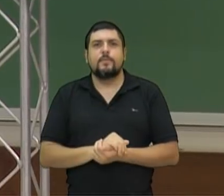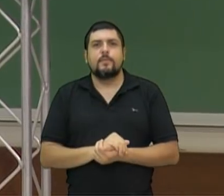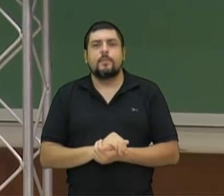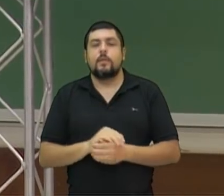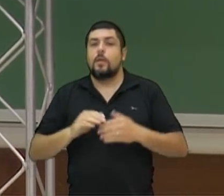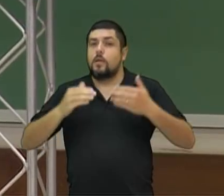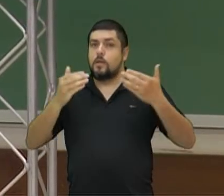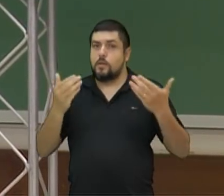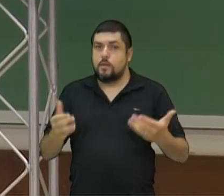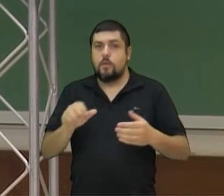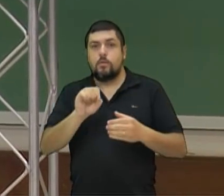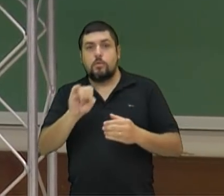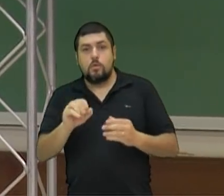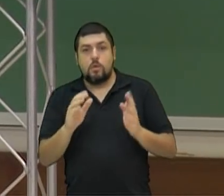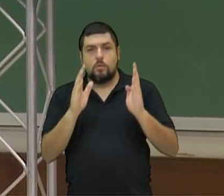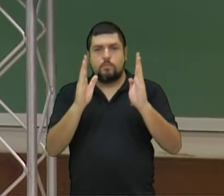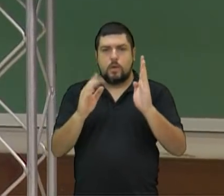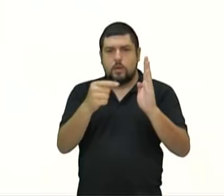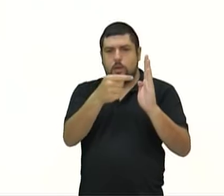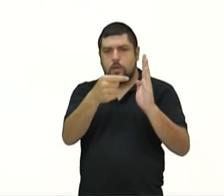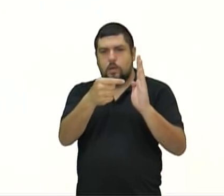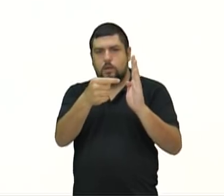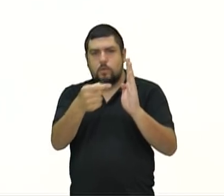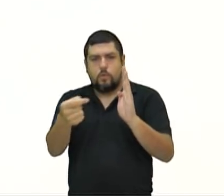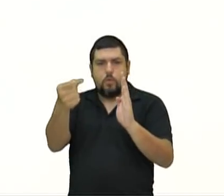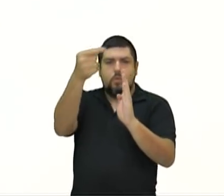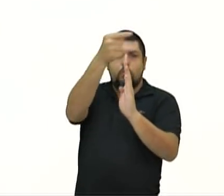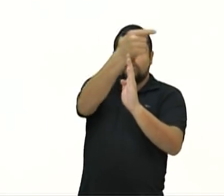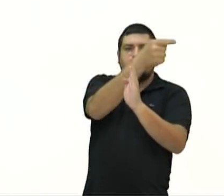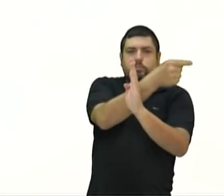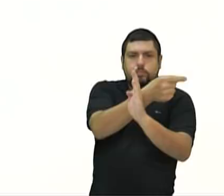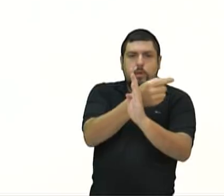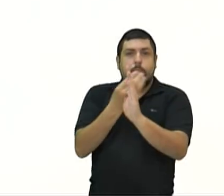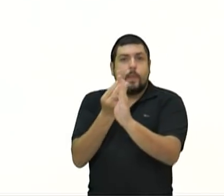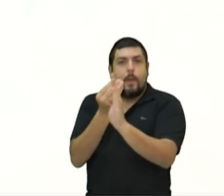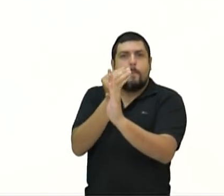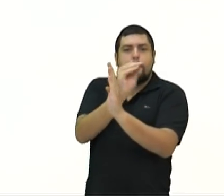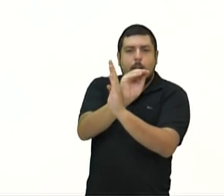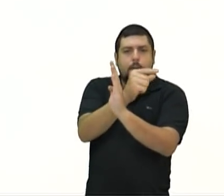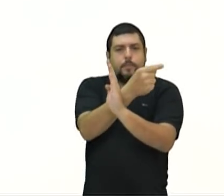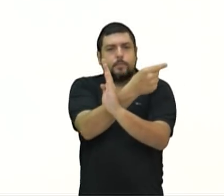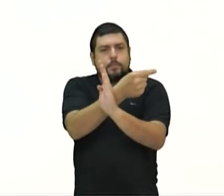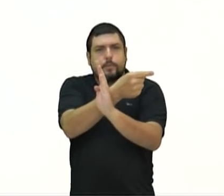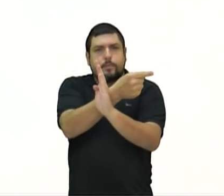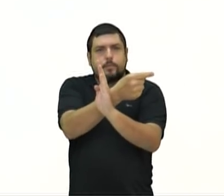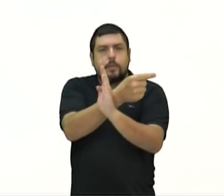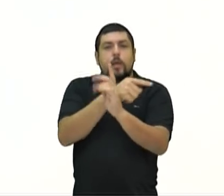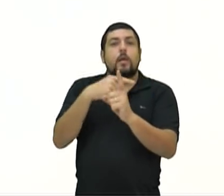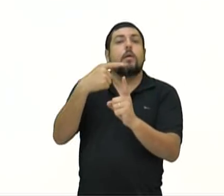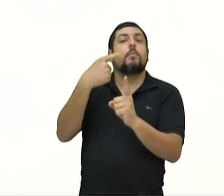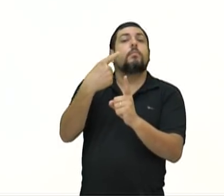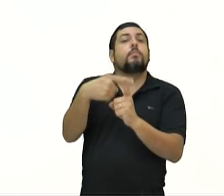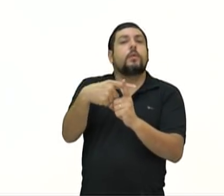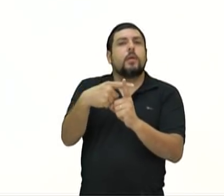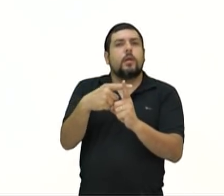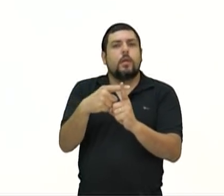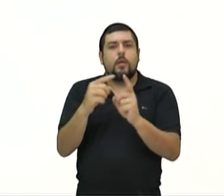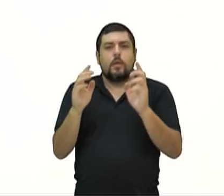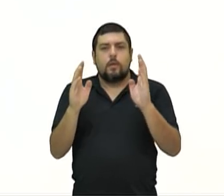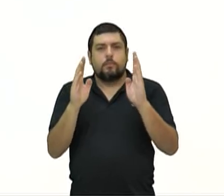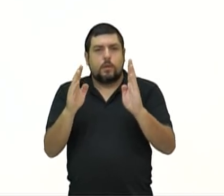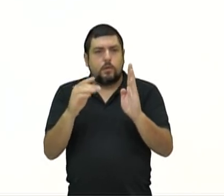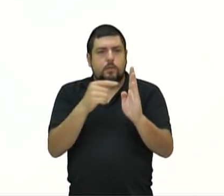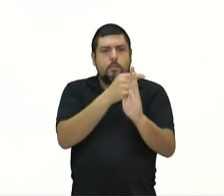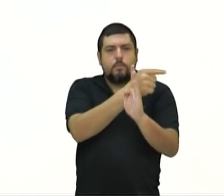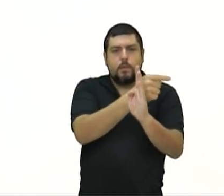negativo, você coloca o menos na frente. Então, a definição faz o quê? O número fica positivo porque acontece essa multiplicação